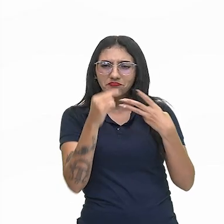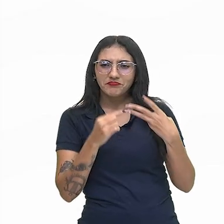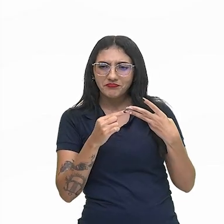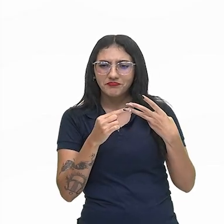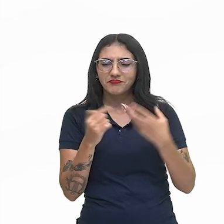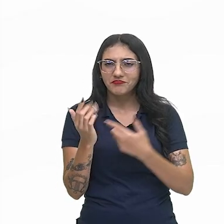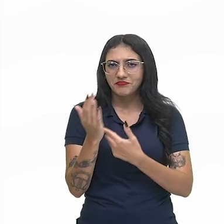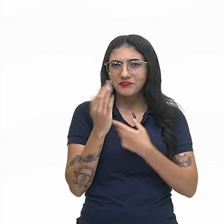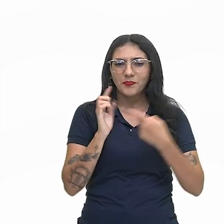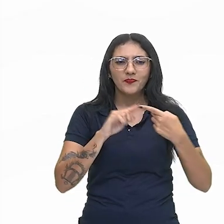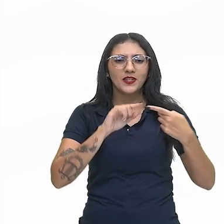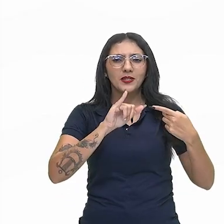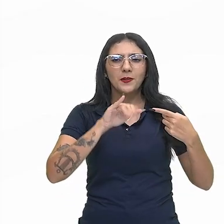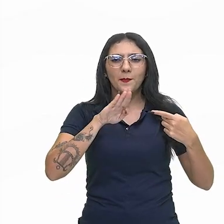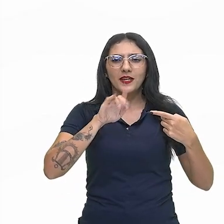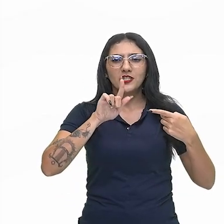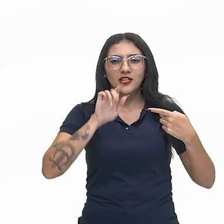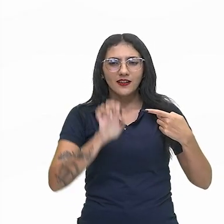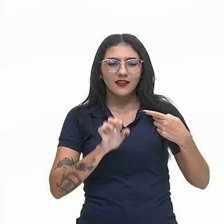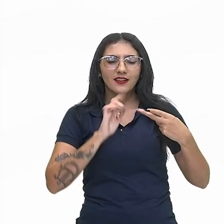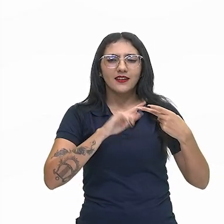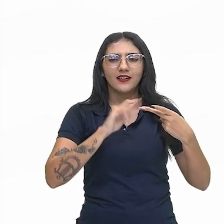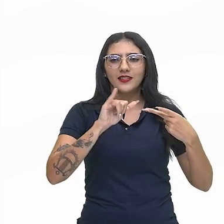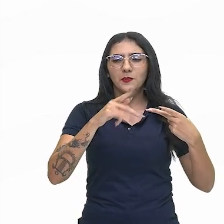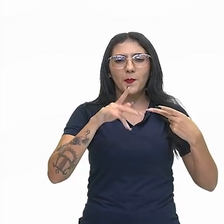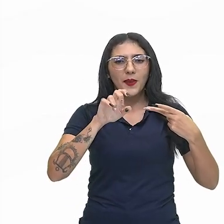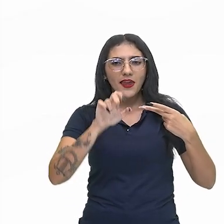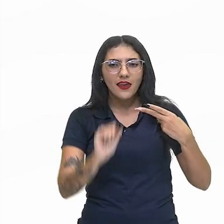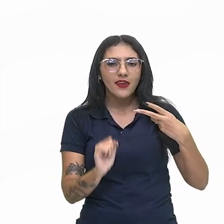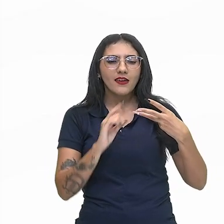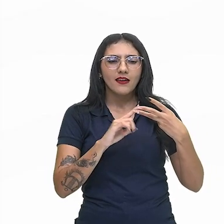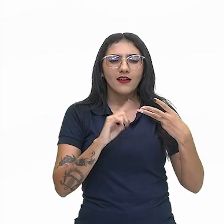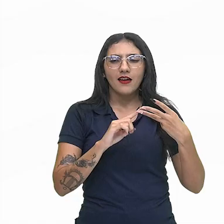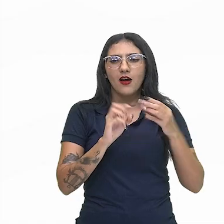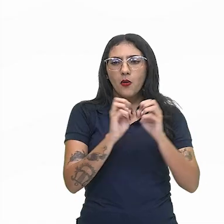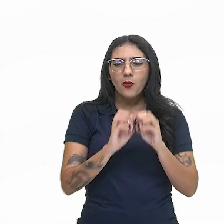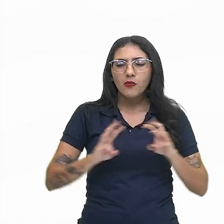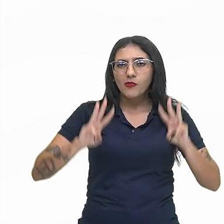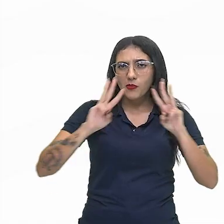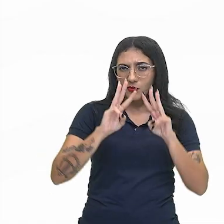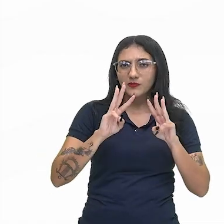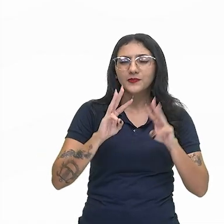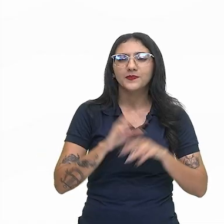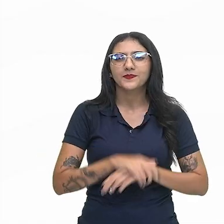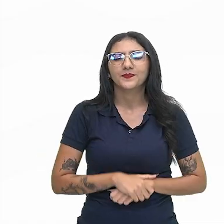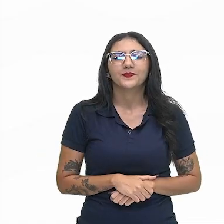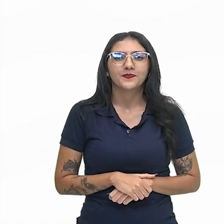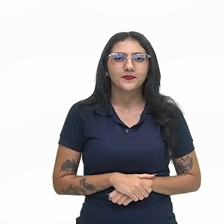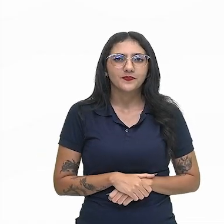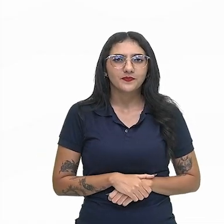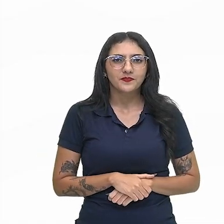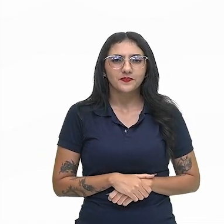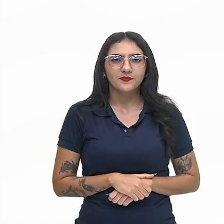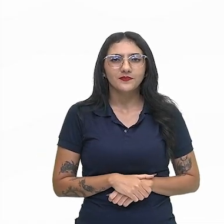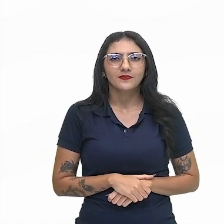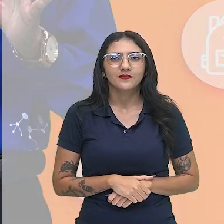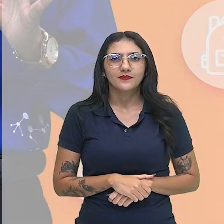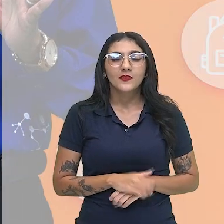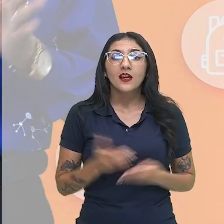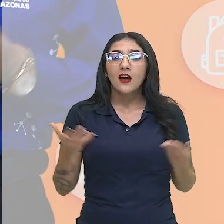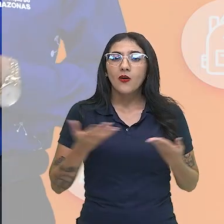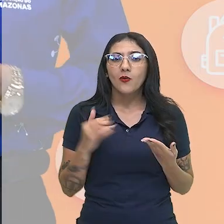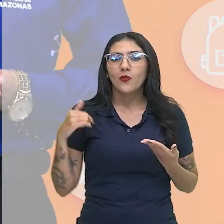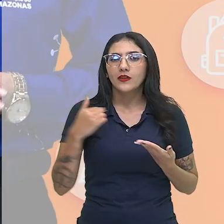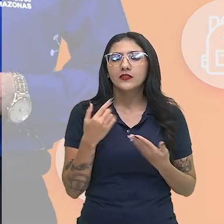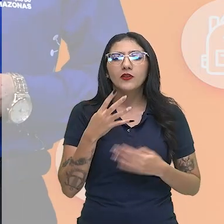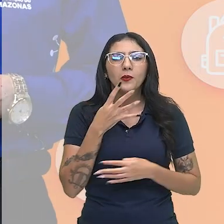O IBGE, o IPEA, a ONU, dentre outros. Vamos conhecer agora alguns